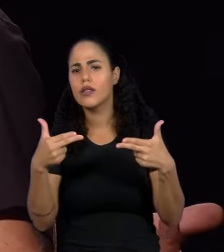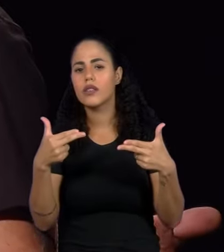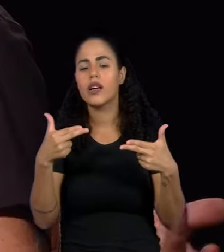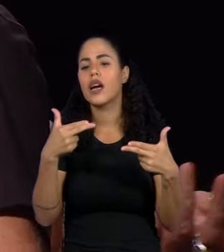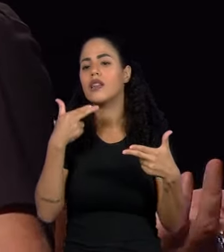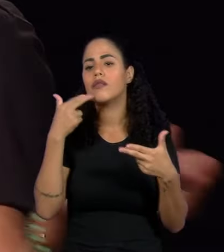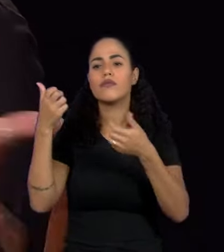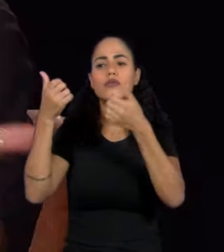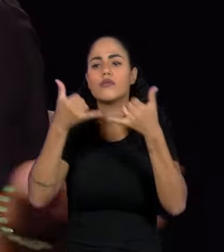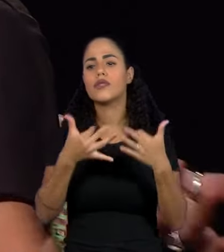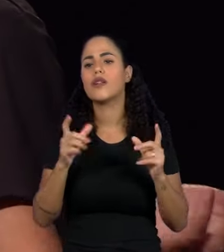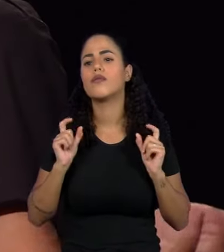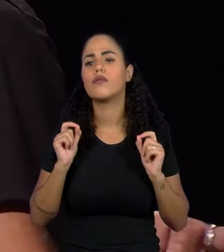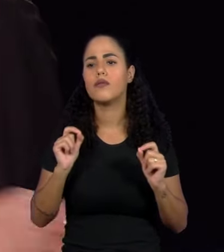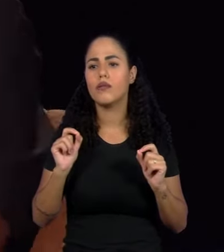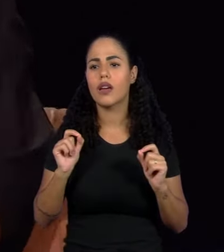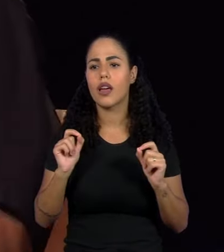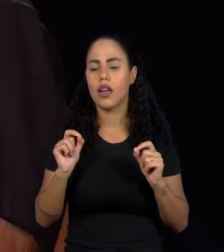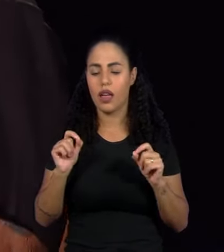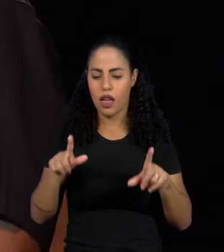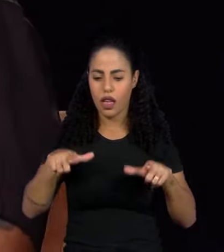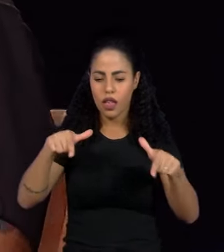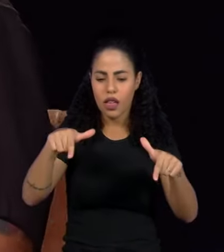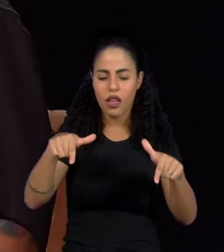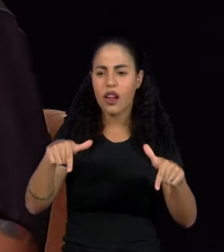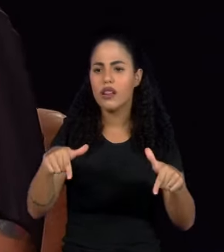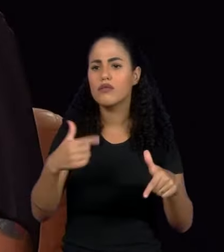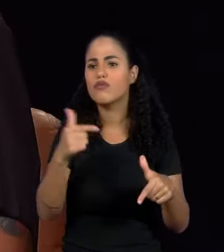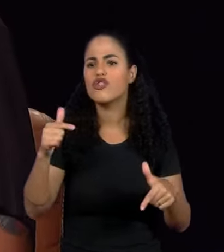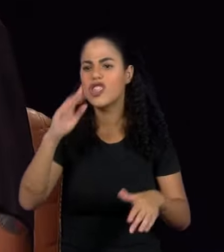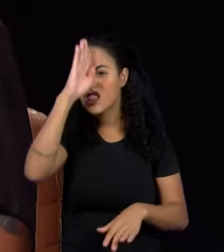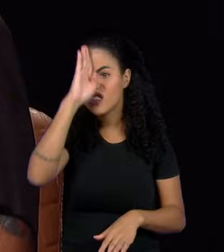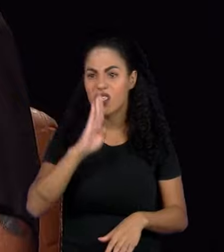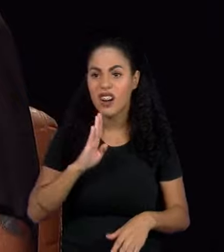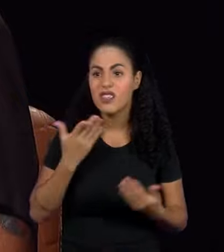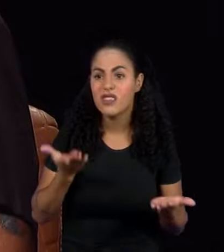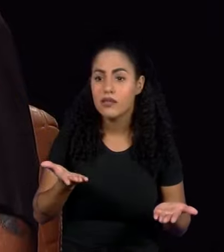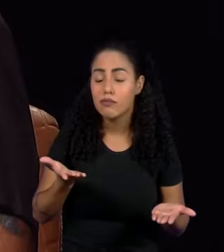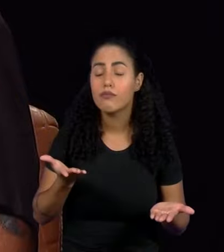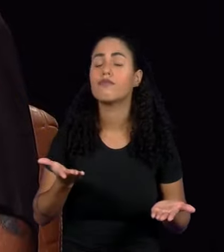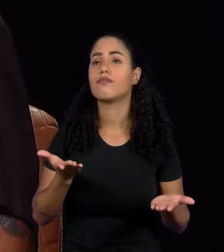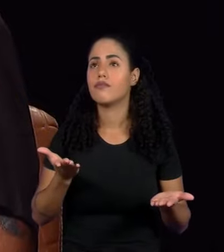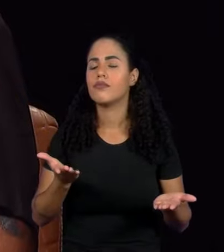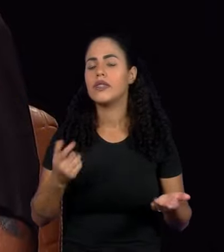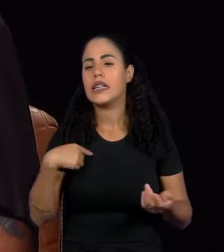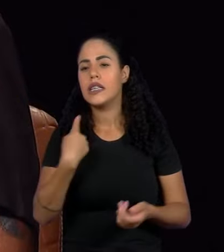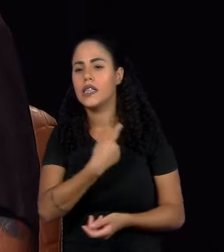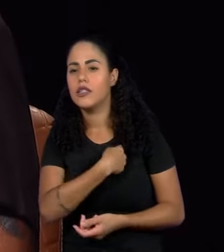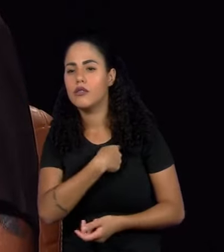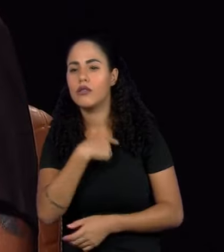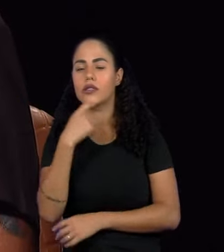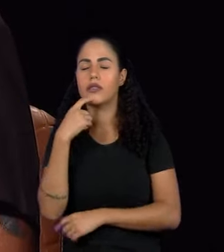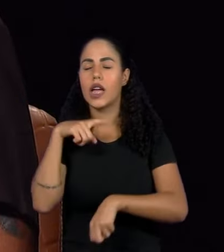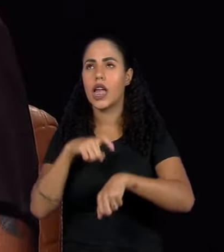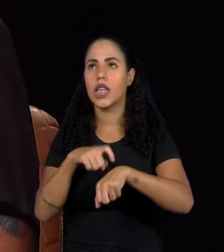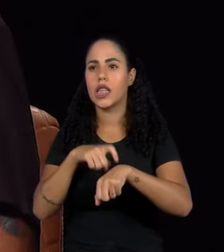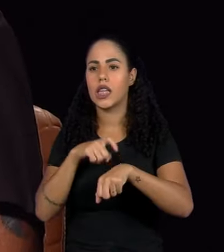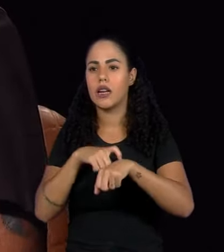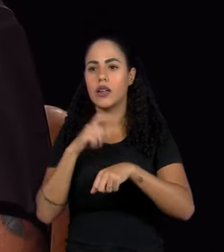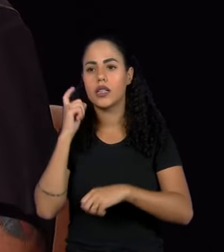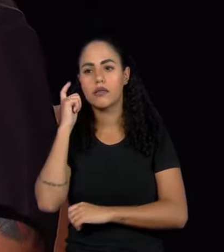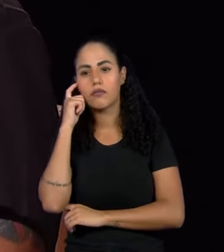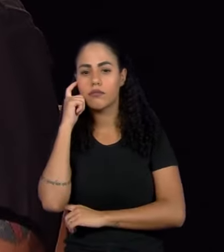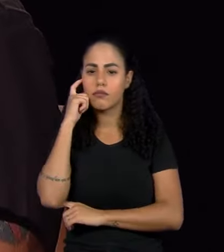dizer que é jabá, porque não tinha ingresso, não tinha nada, né? Era de graça. E a gente, na hora, quem tocava a nossa música